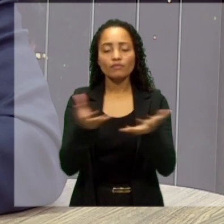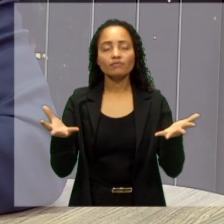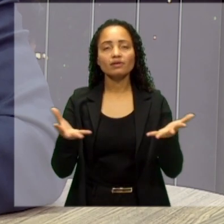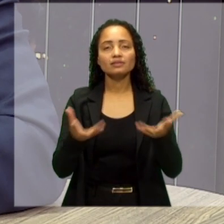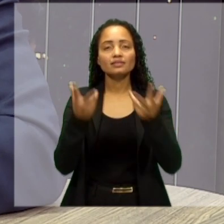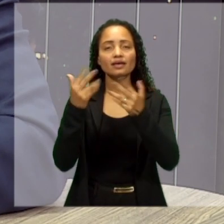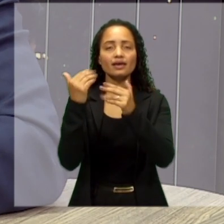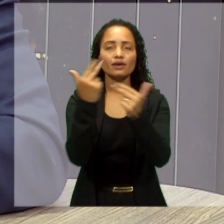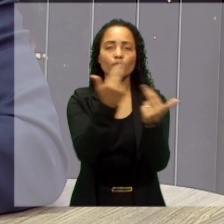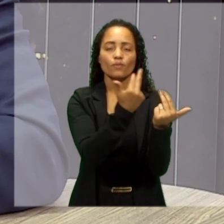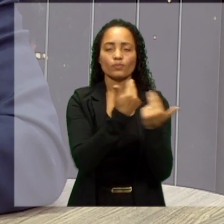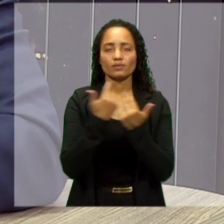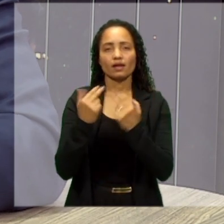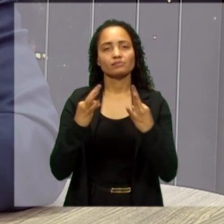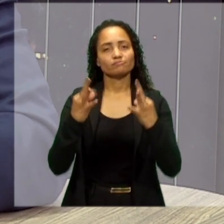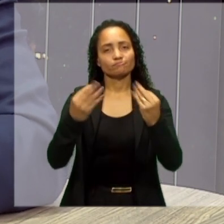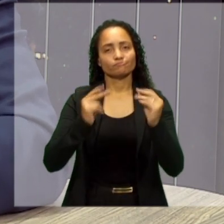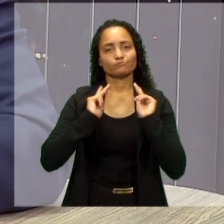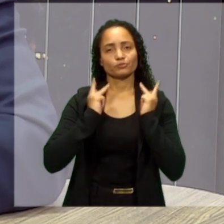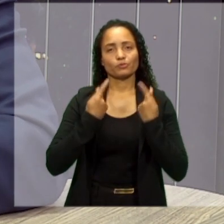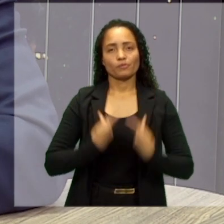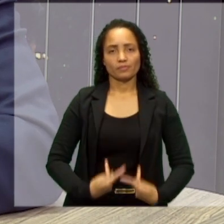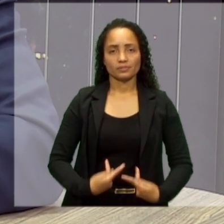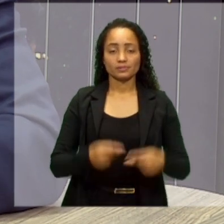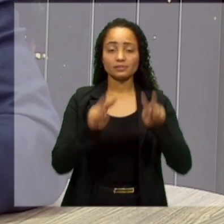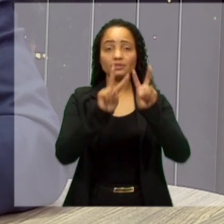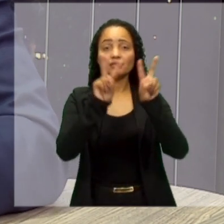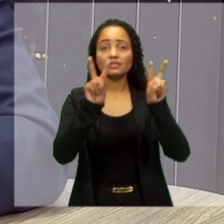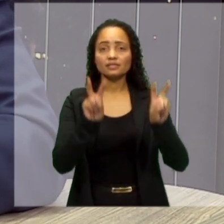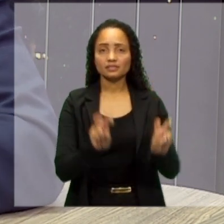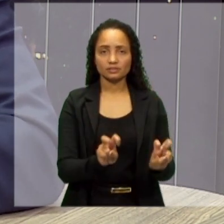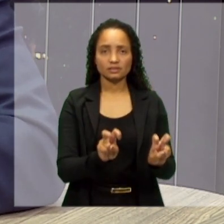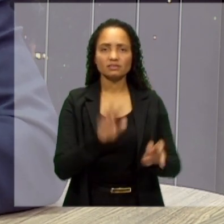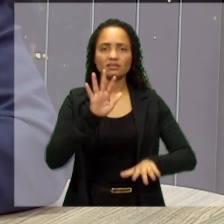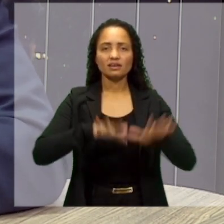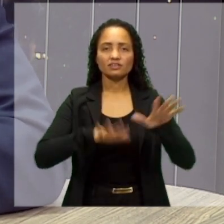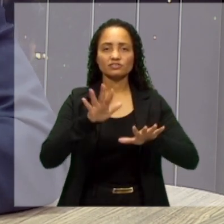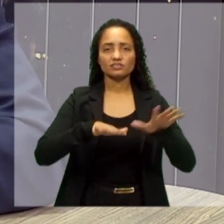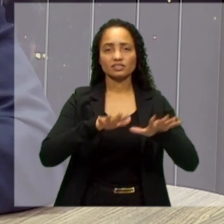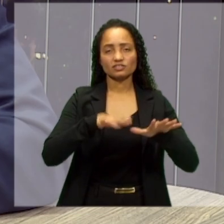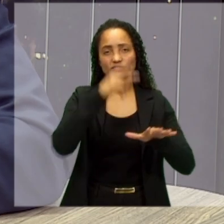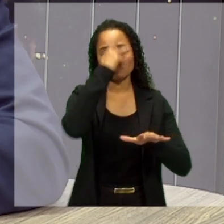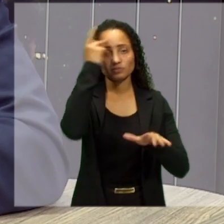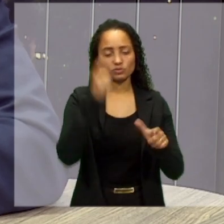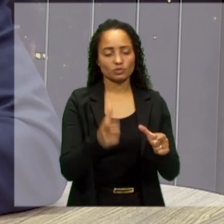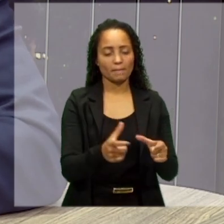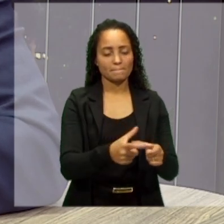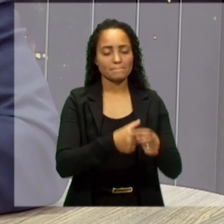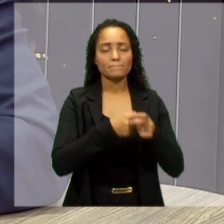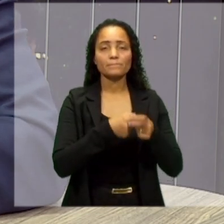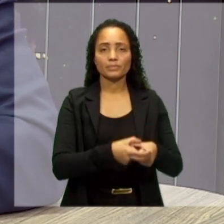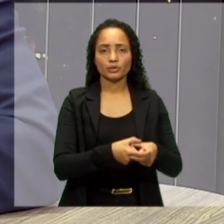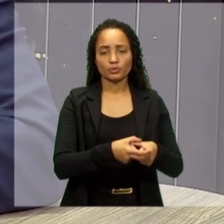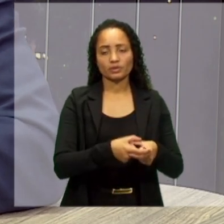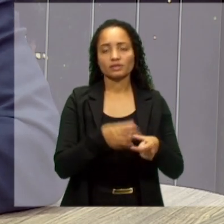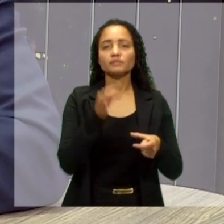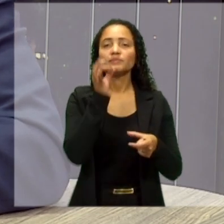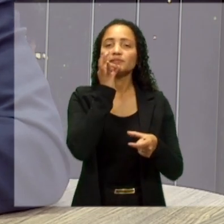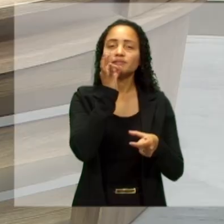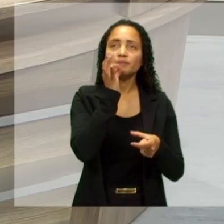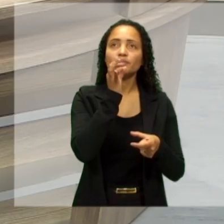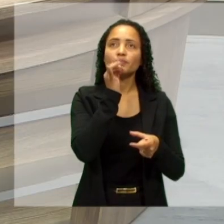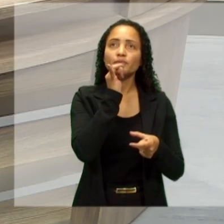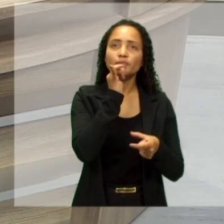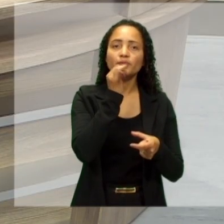E sempre que o assunto envolver minorias, ainda que sejam maiorias, por exemplo,